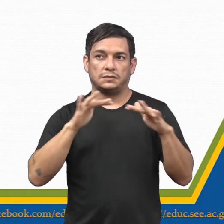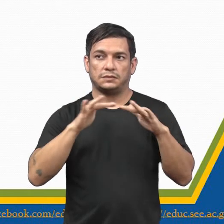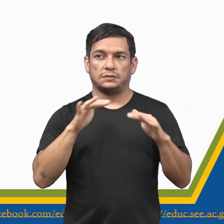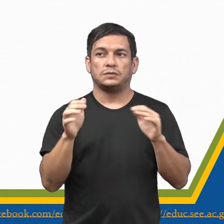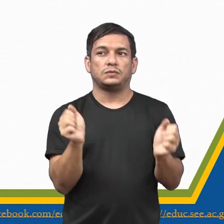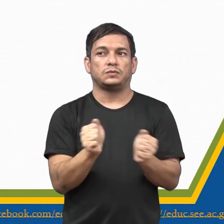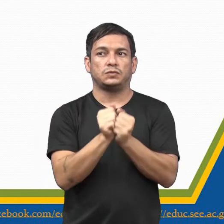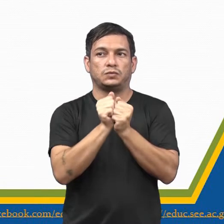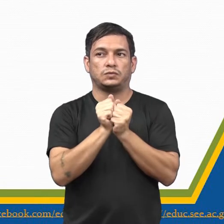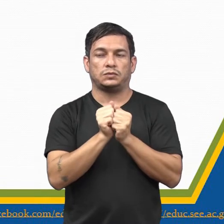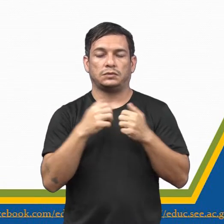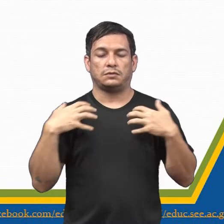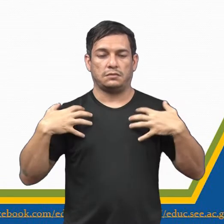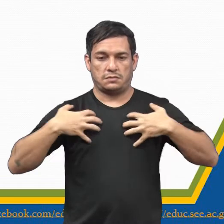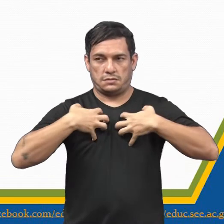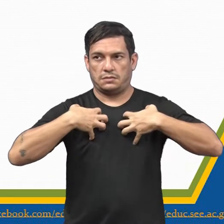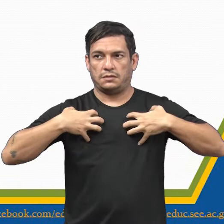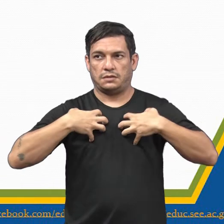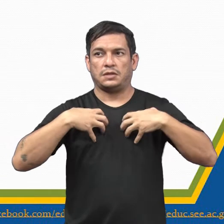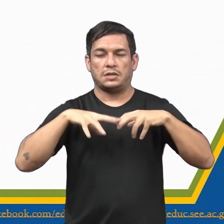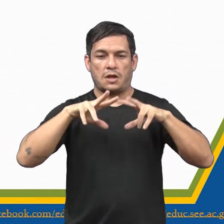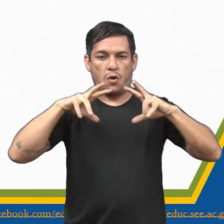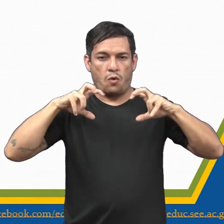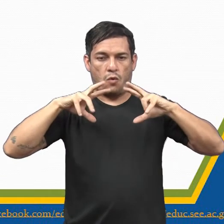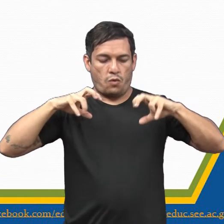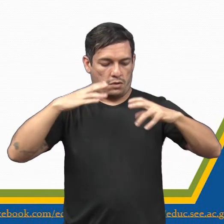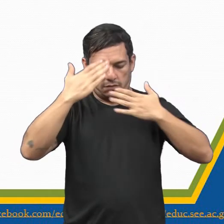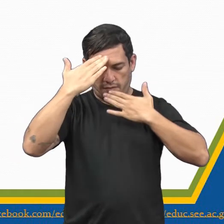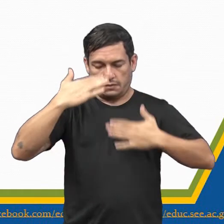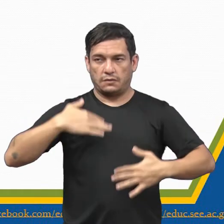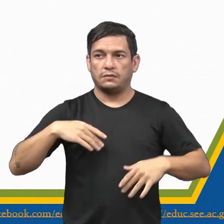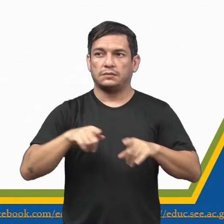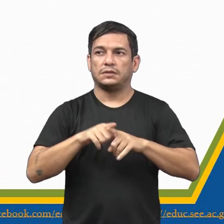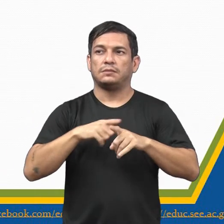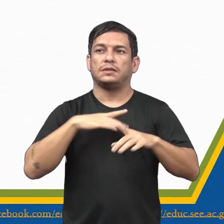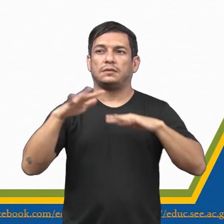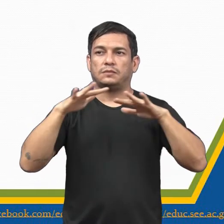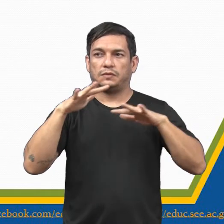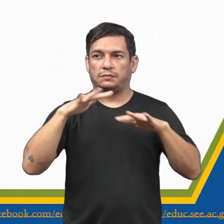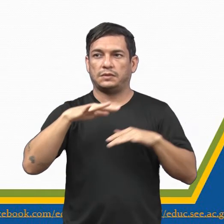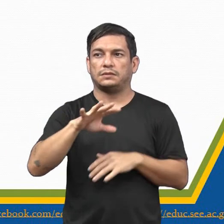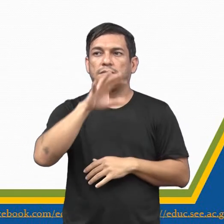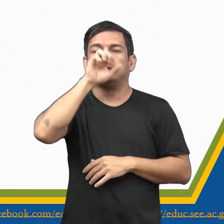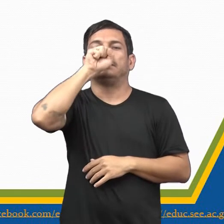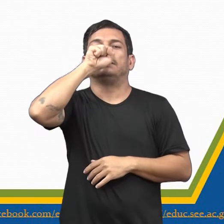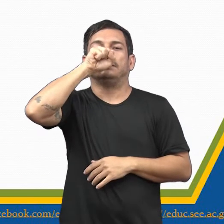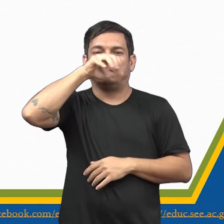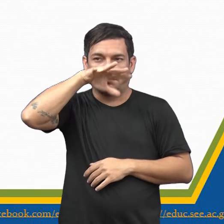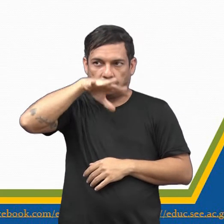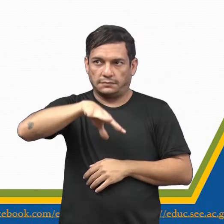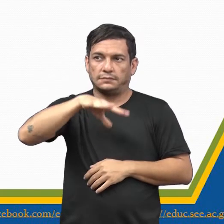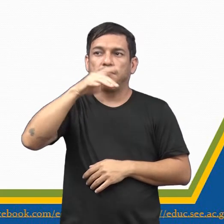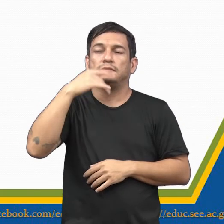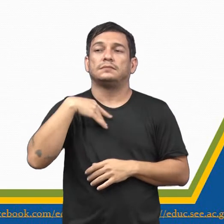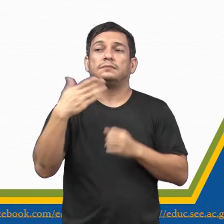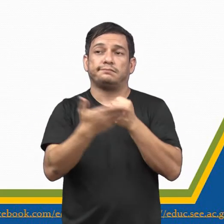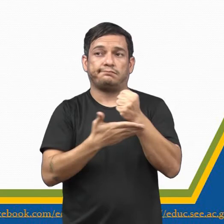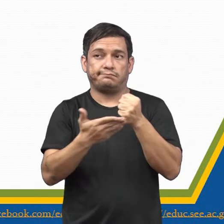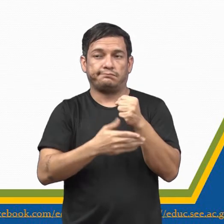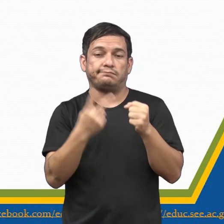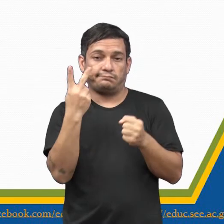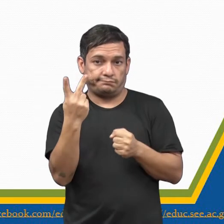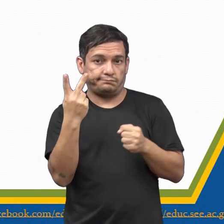movimentação conjunta de costelas e músculos, que determinam o movimento de inspiração e expiração. A respeito desses